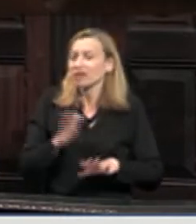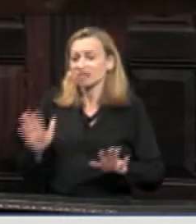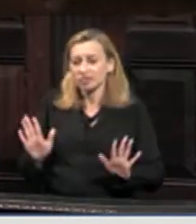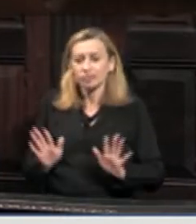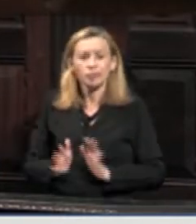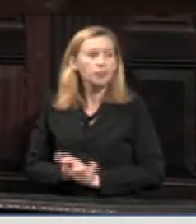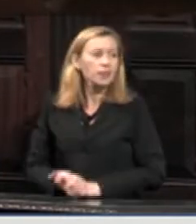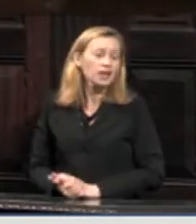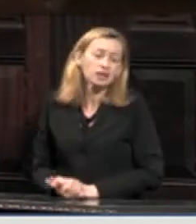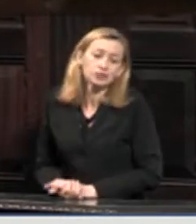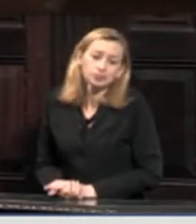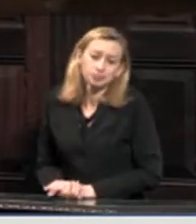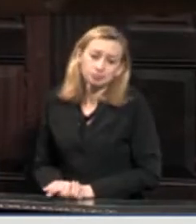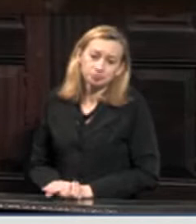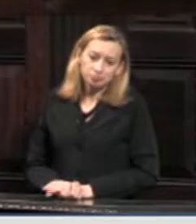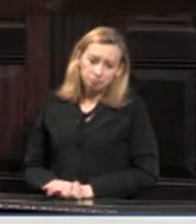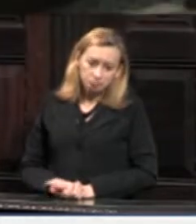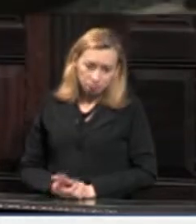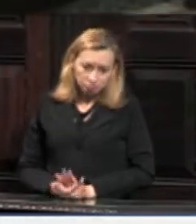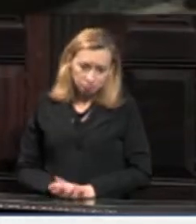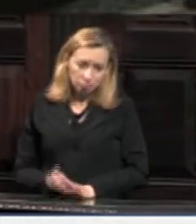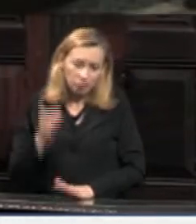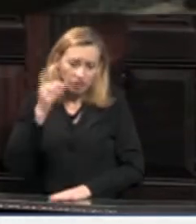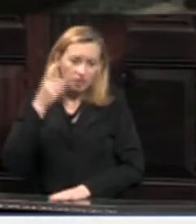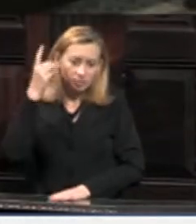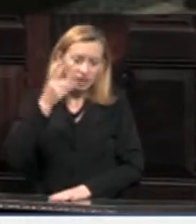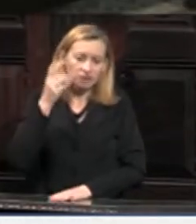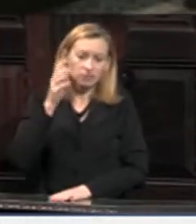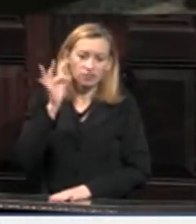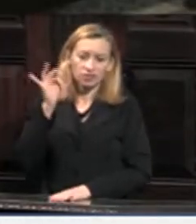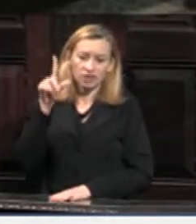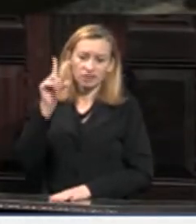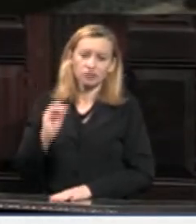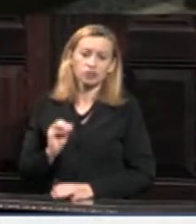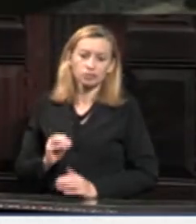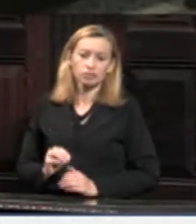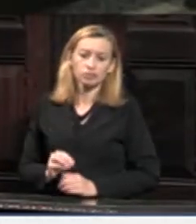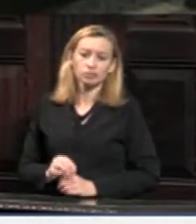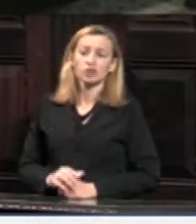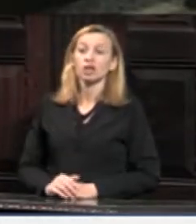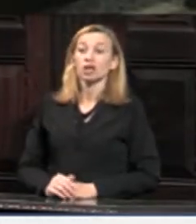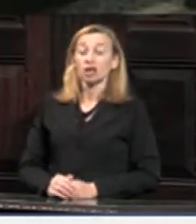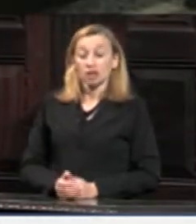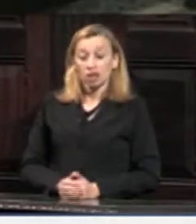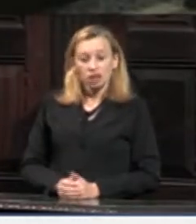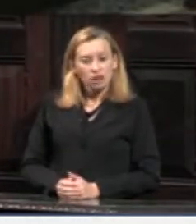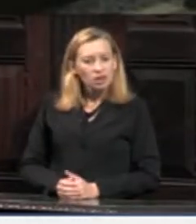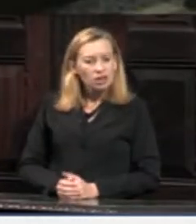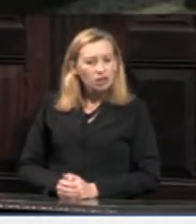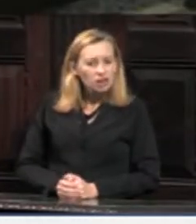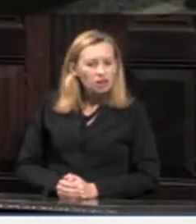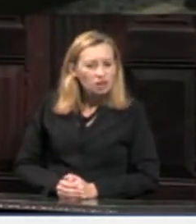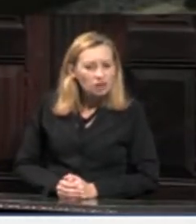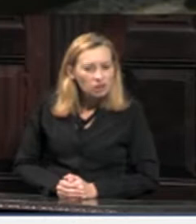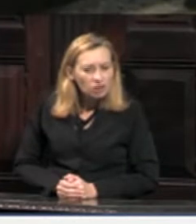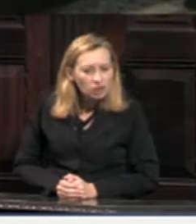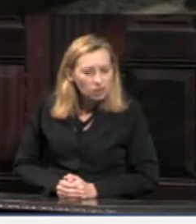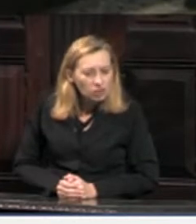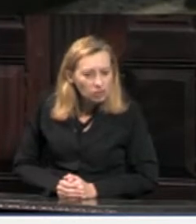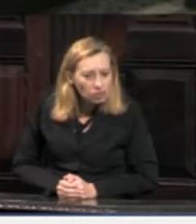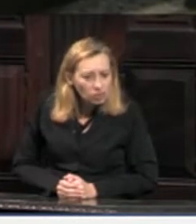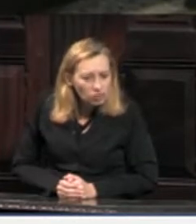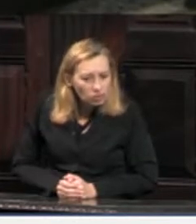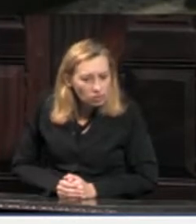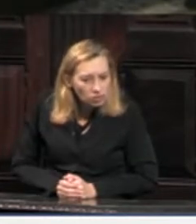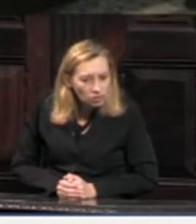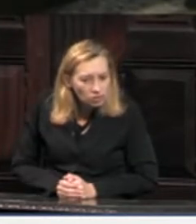permite a parte, querido amigo e deputado Flávio Serafim. Quero dizer para Vossa Excelência que tem também pelo senhor